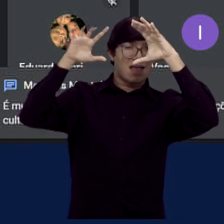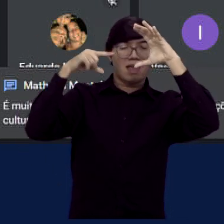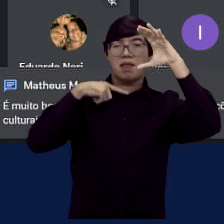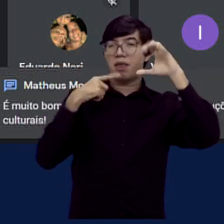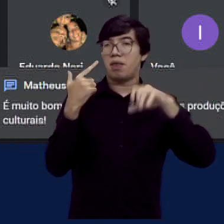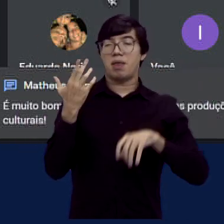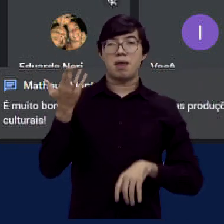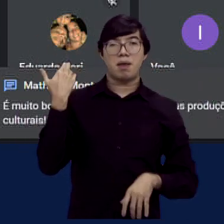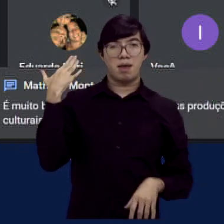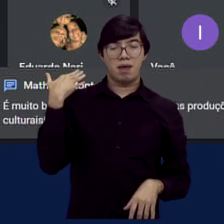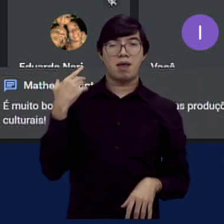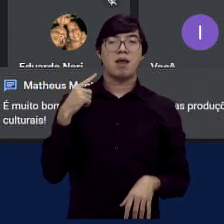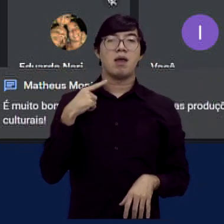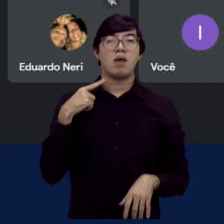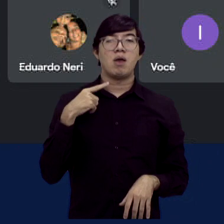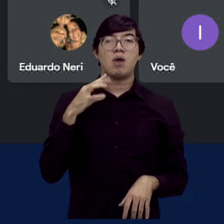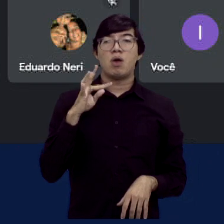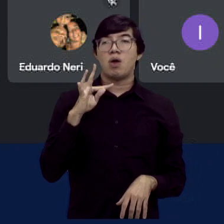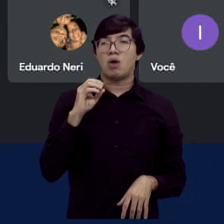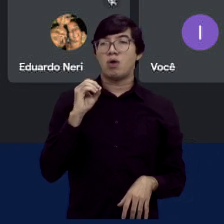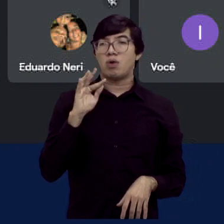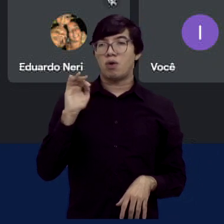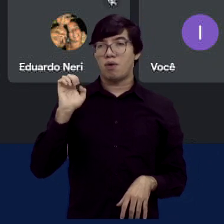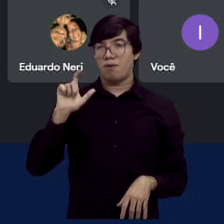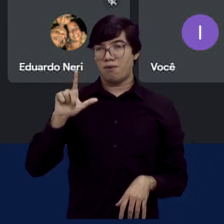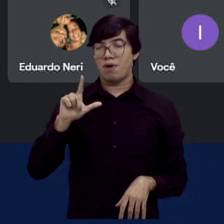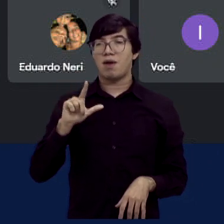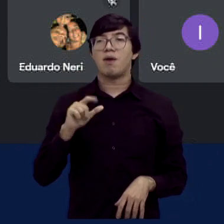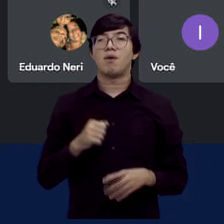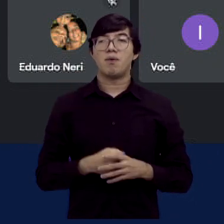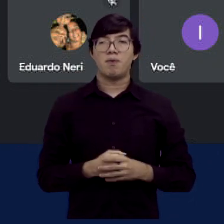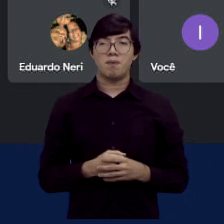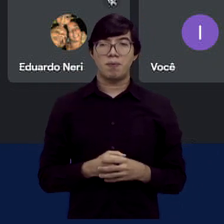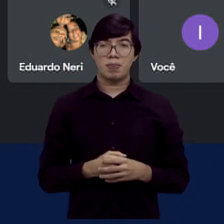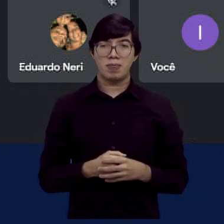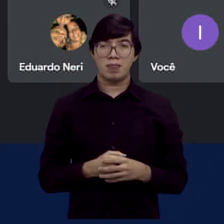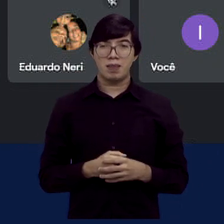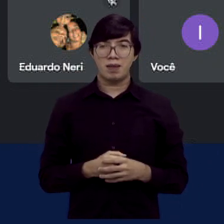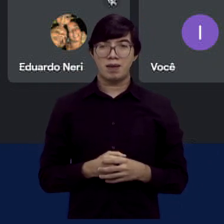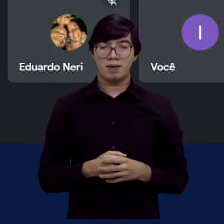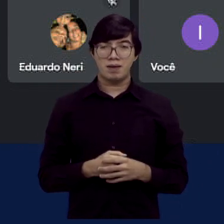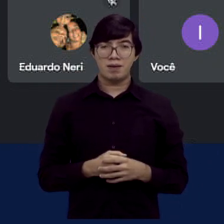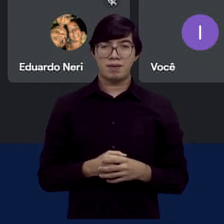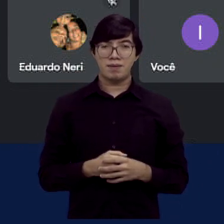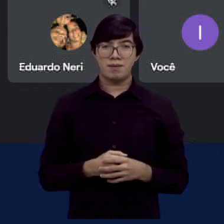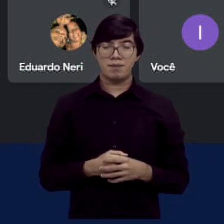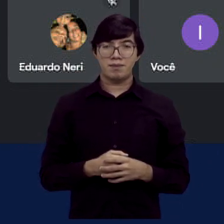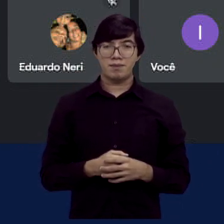que ele fazia quadrinhos como se fossem...